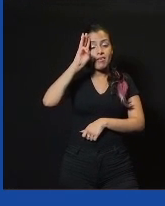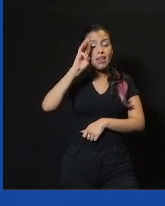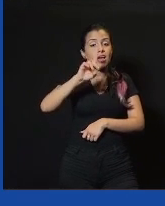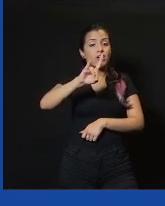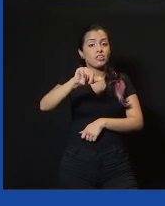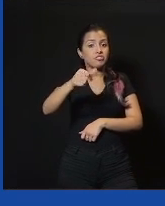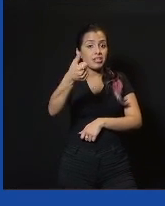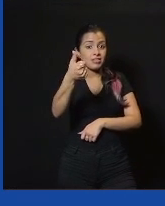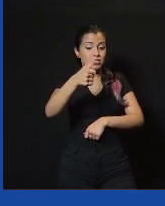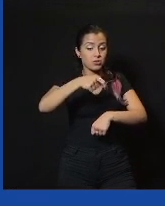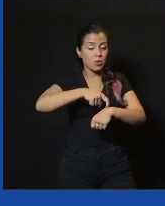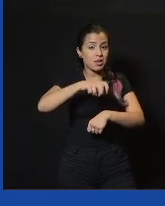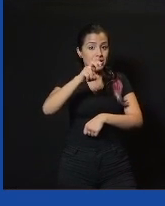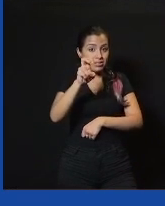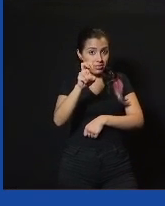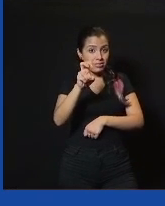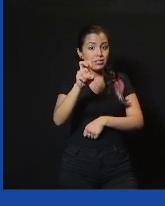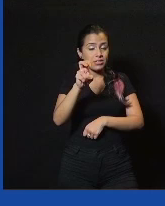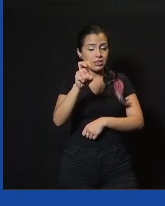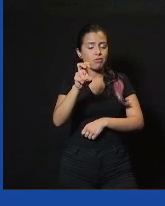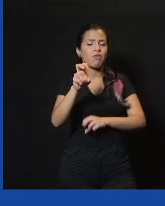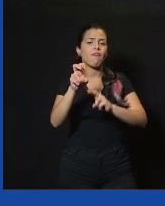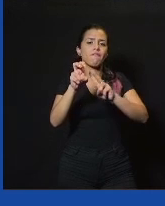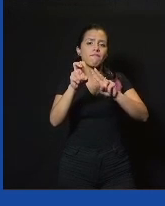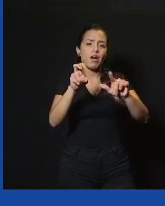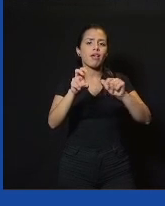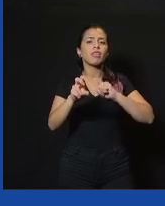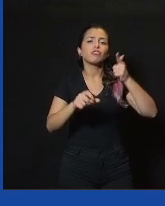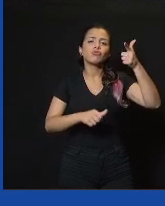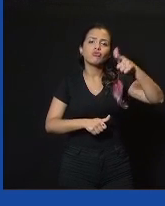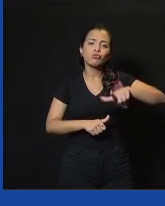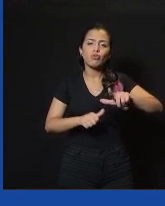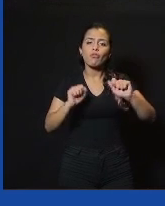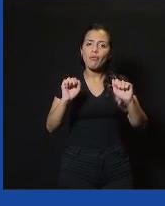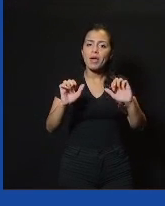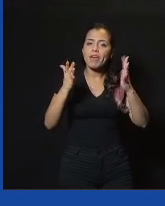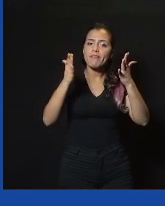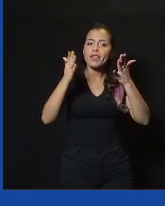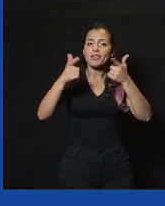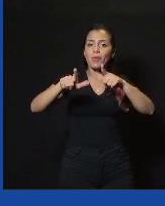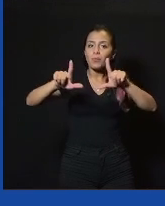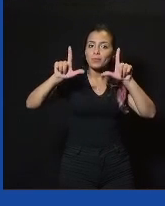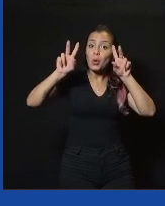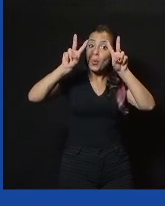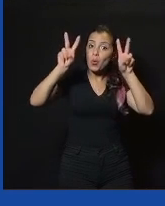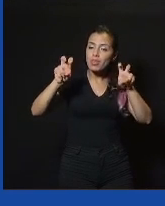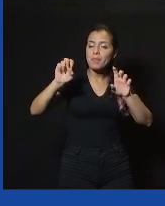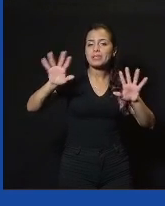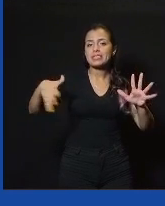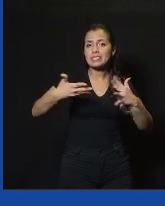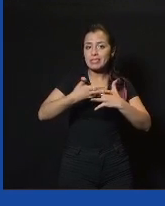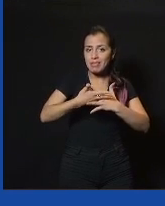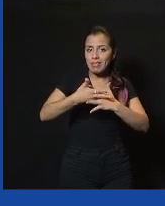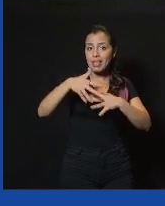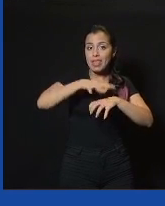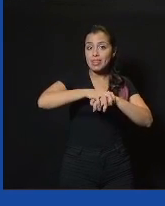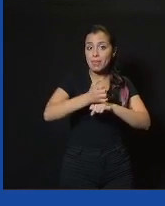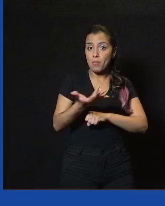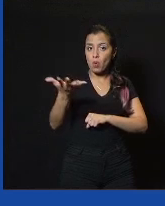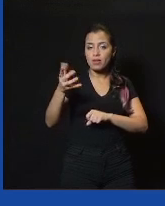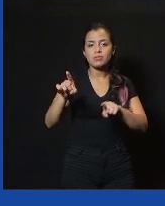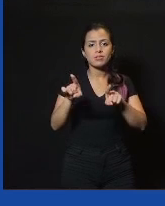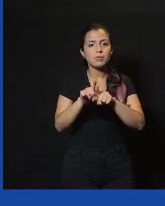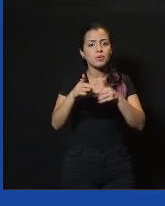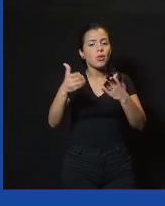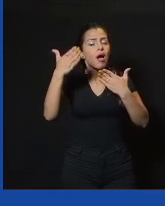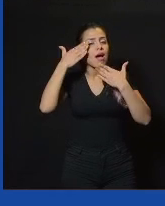horas, segue o evento com outros painéis, com outros temas, sempre focado no tema da cidadania e da democracia. Então, agradeço a